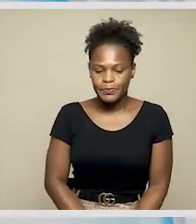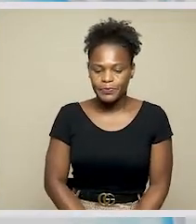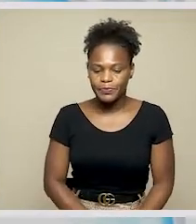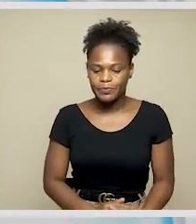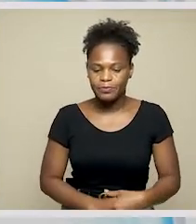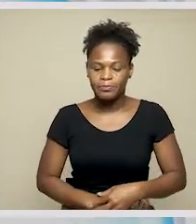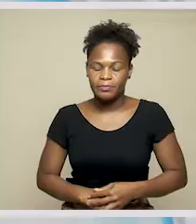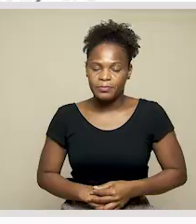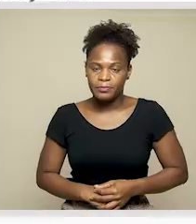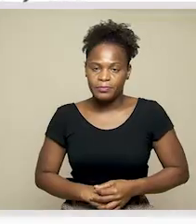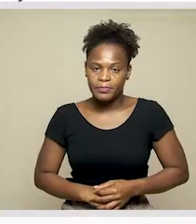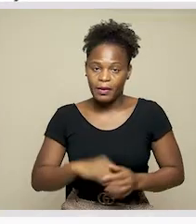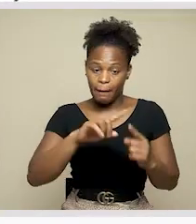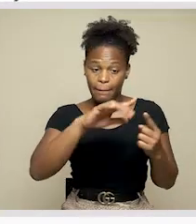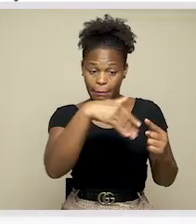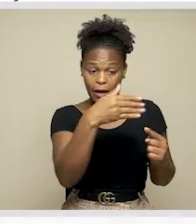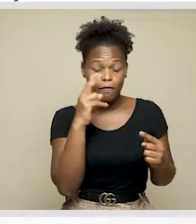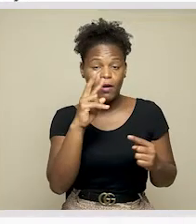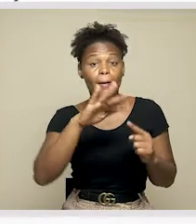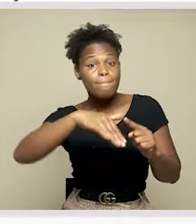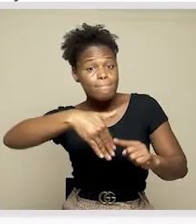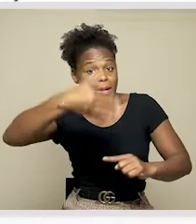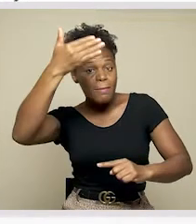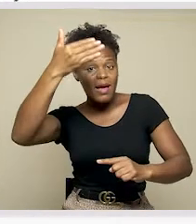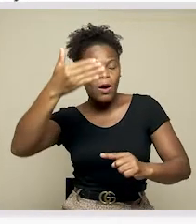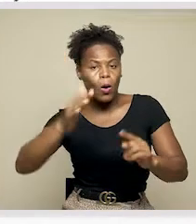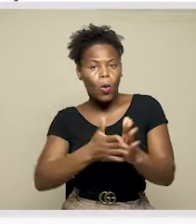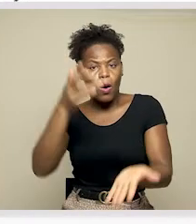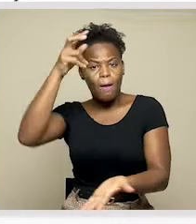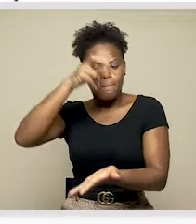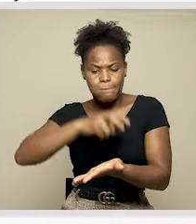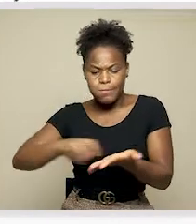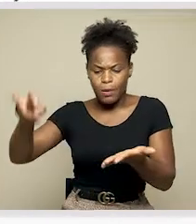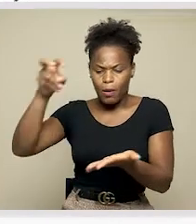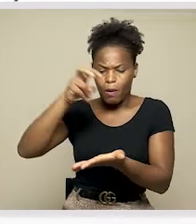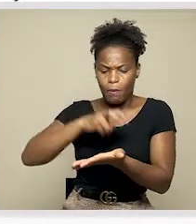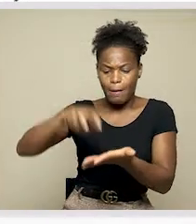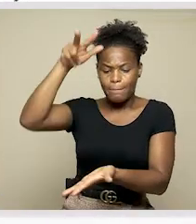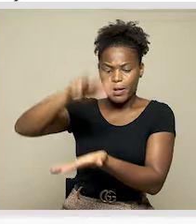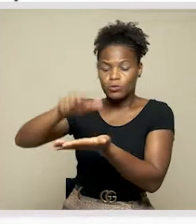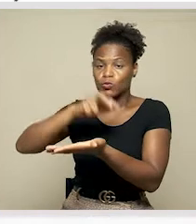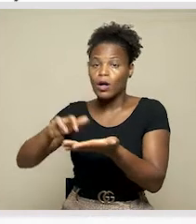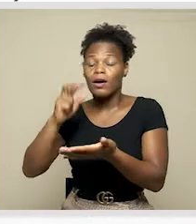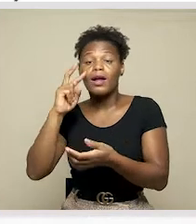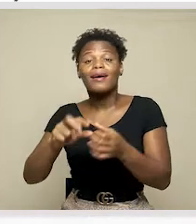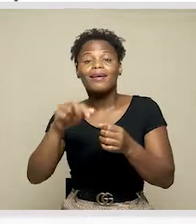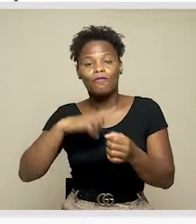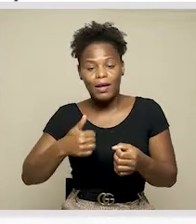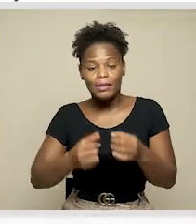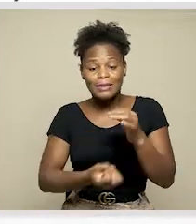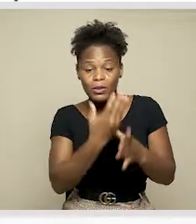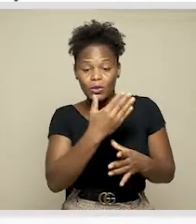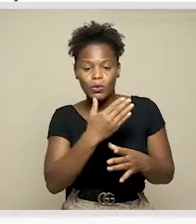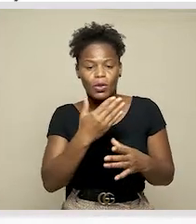Primeiro ponto, nós vamos ver os primeiros periódicos cabo-verdianos que surgiram em meados do século XIX